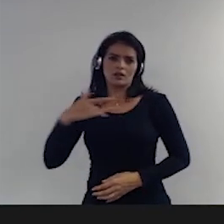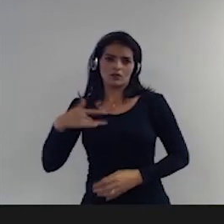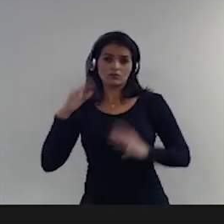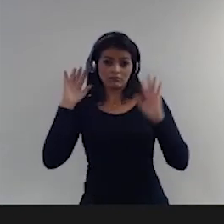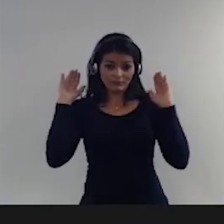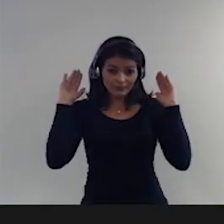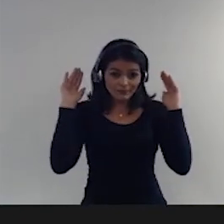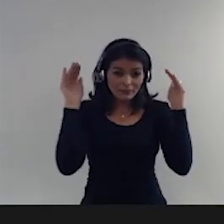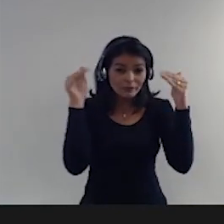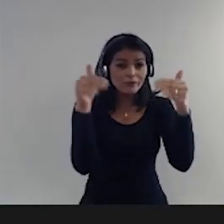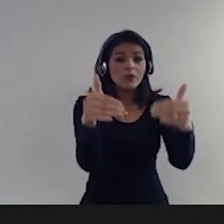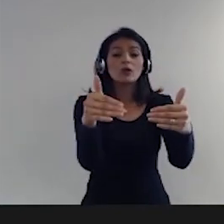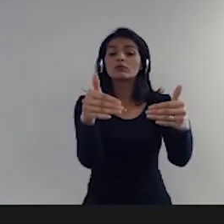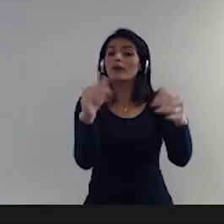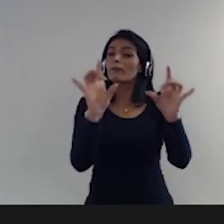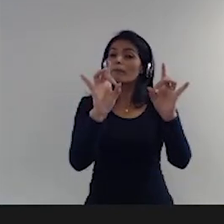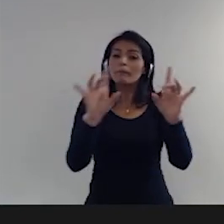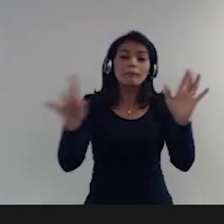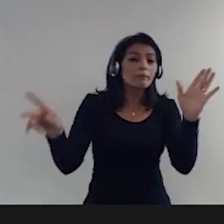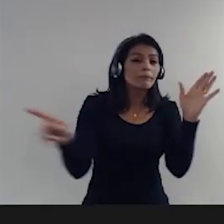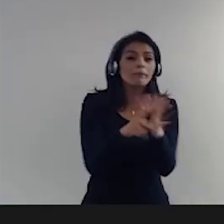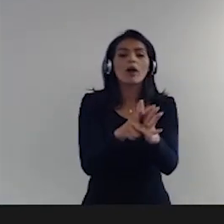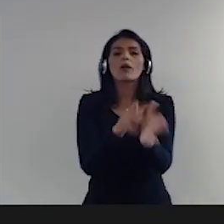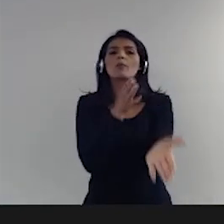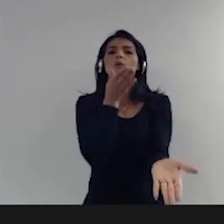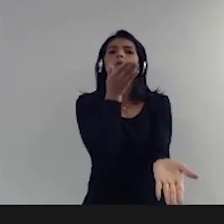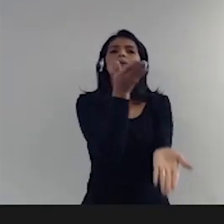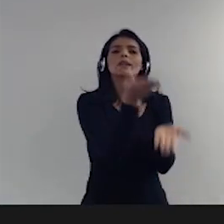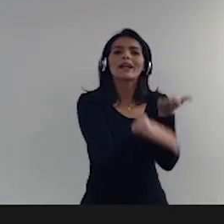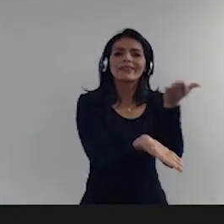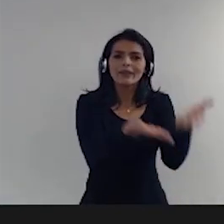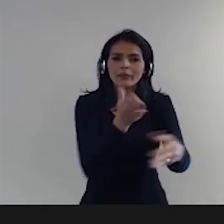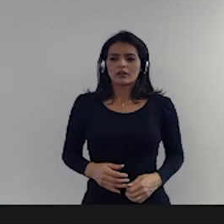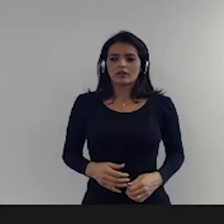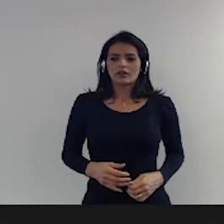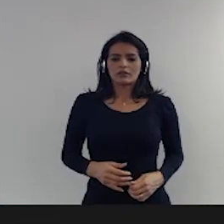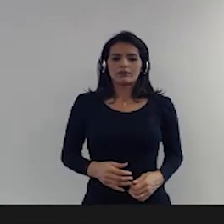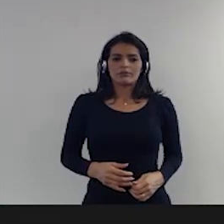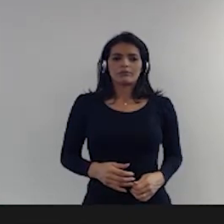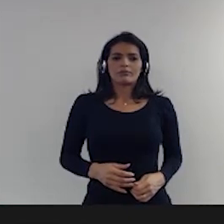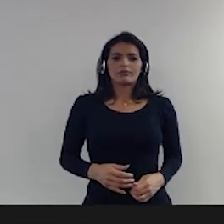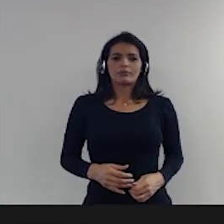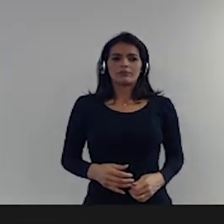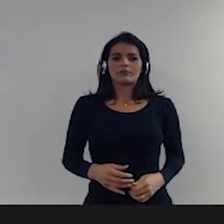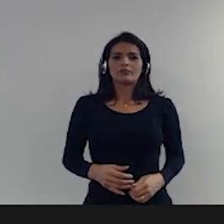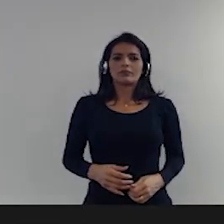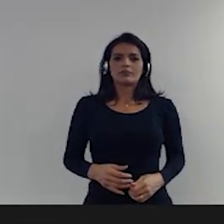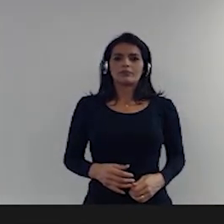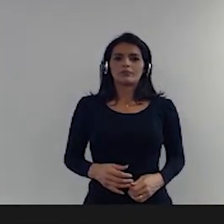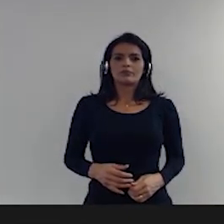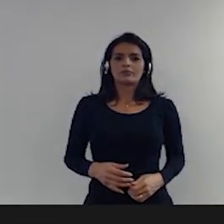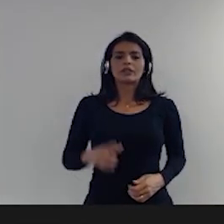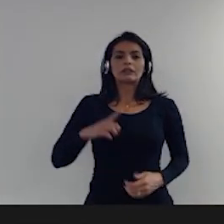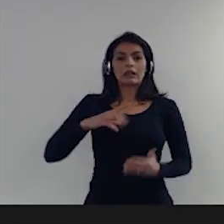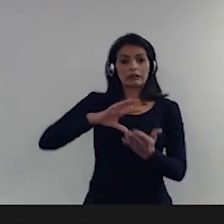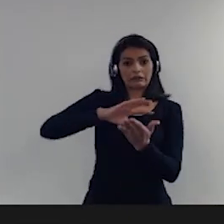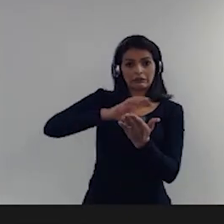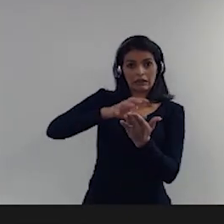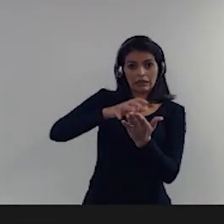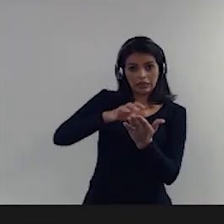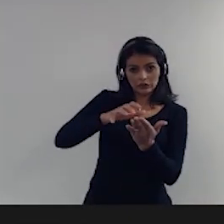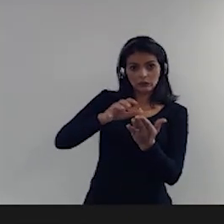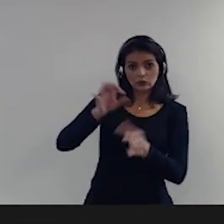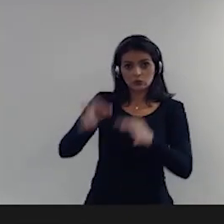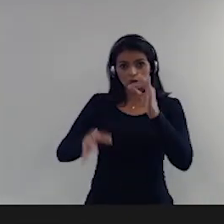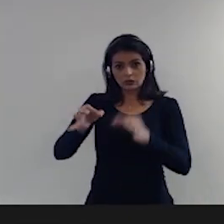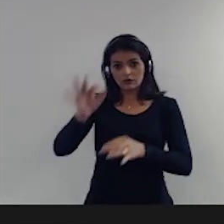voltados especificamente para tratamento do novo coronavírus. Eu tenho dados da Justiça Federal da primeira, que giram